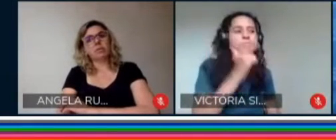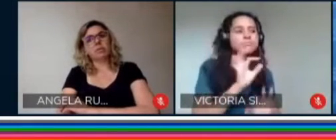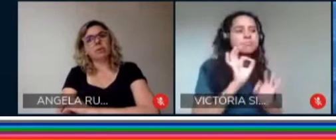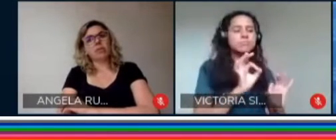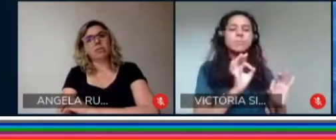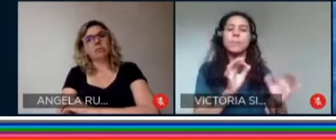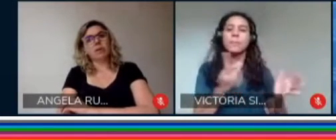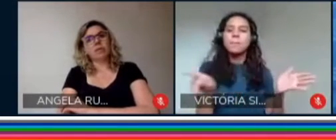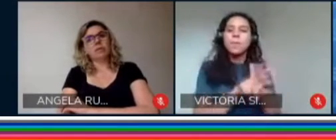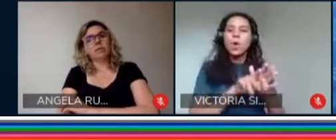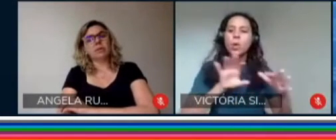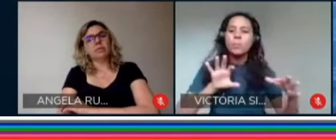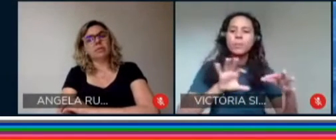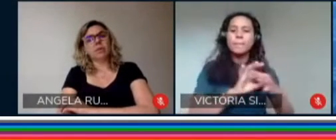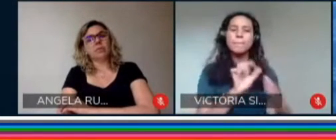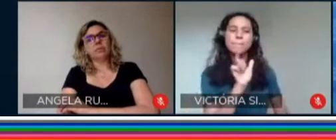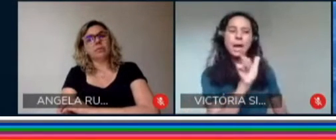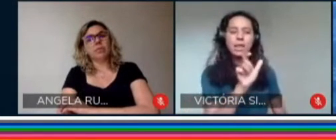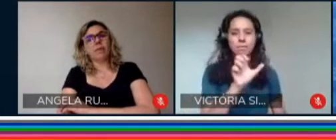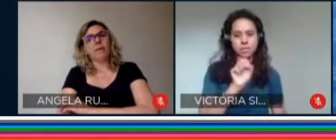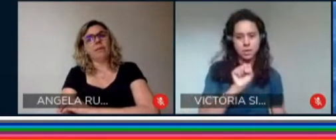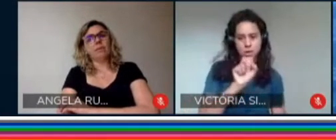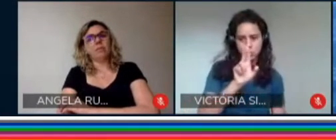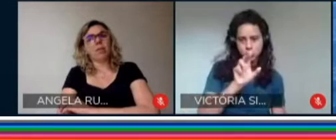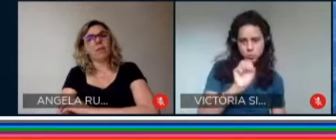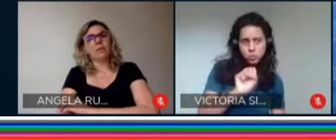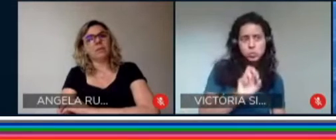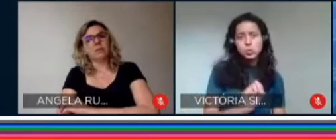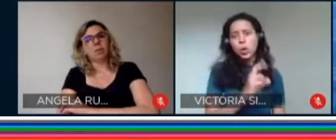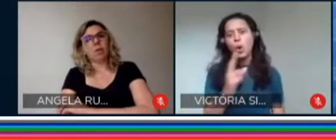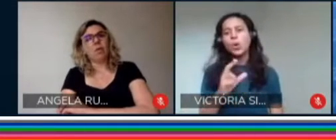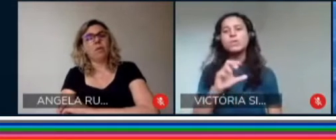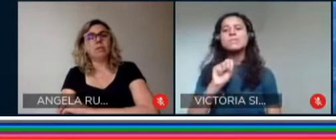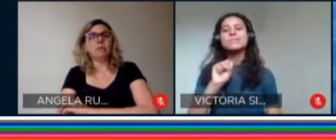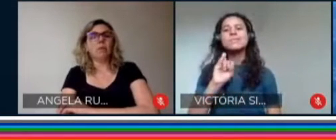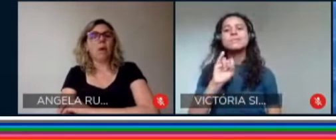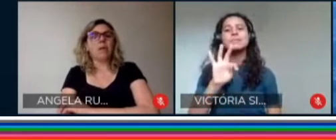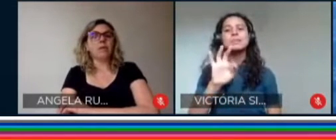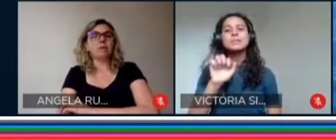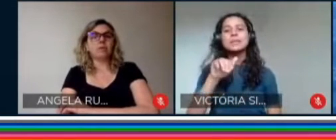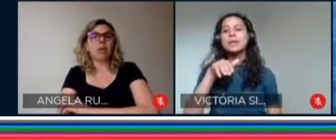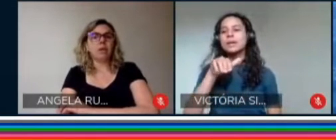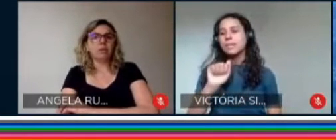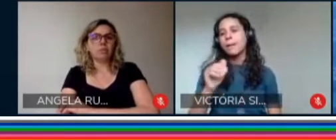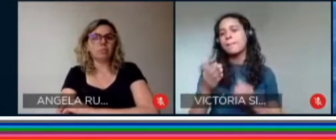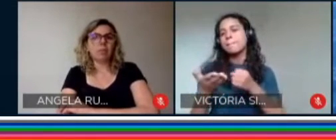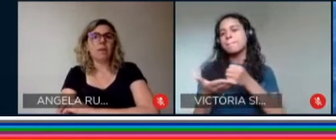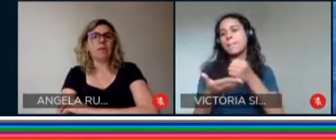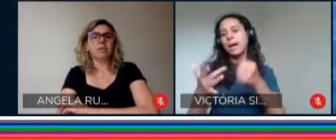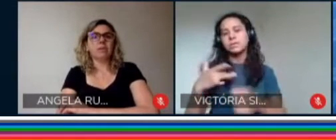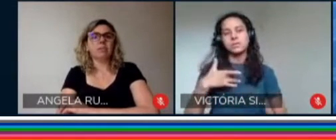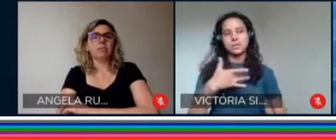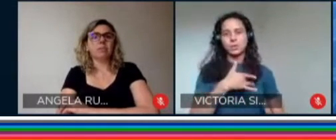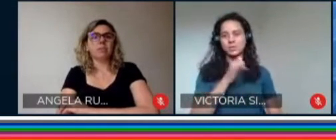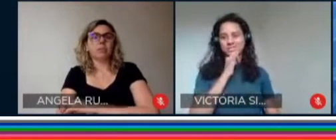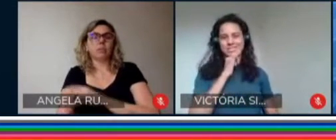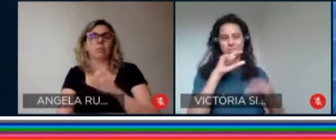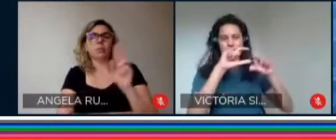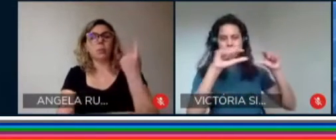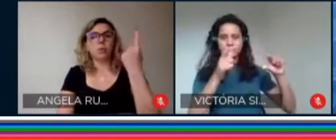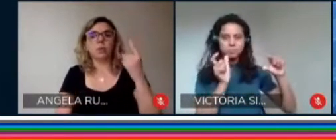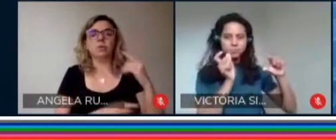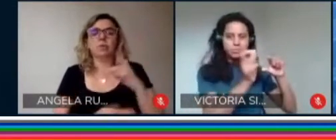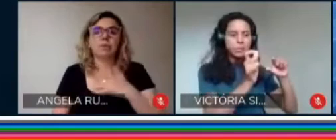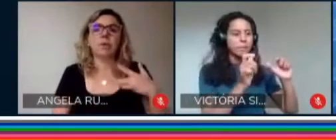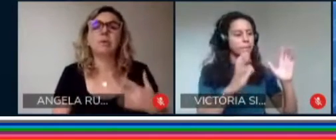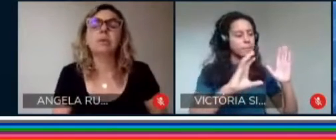seja indiferente, né? Eu tenho que ter eu vou identificando o funcionamento da base, né? Para obter